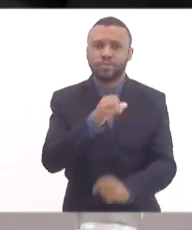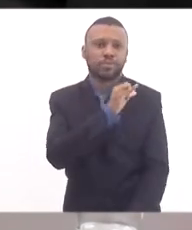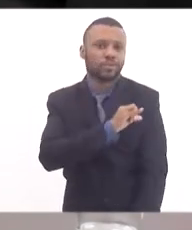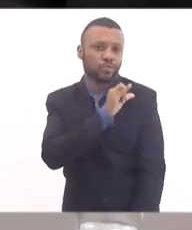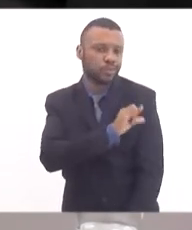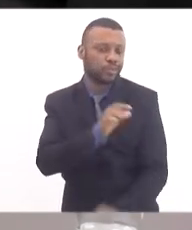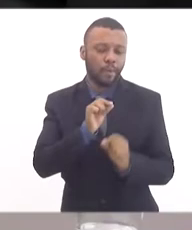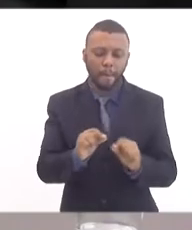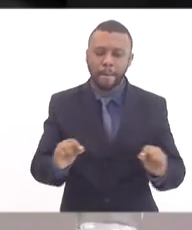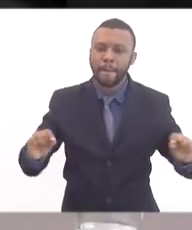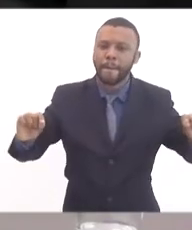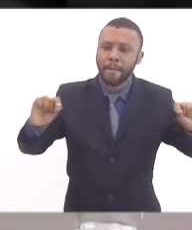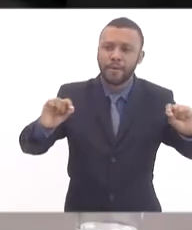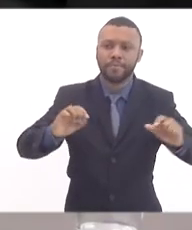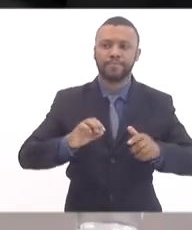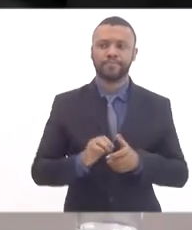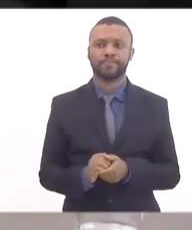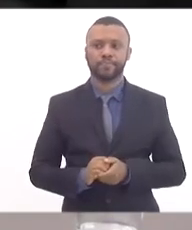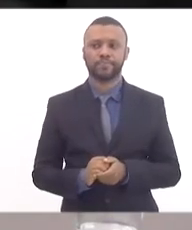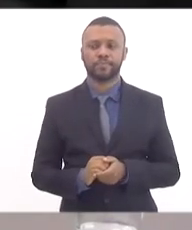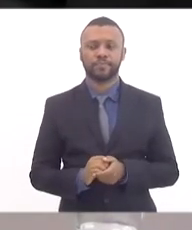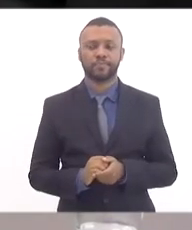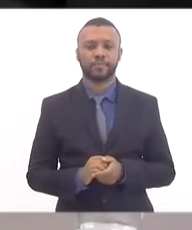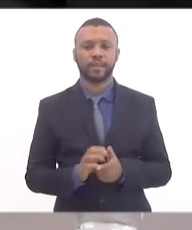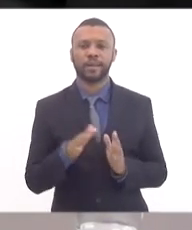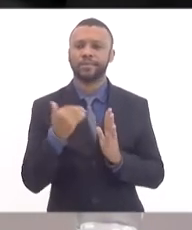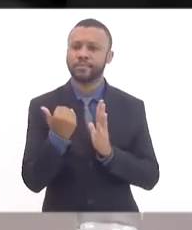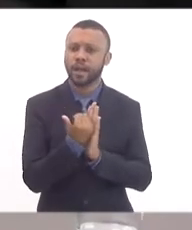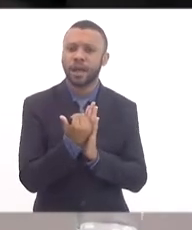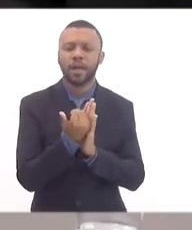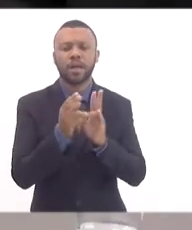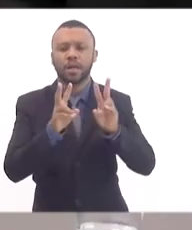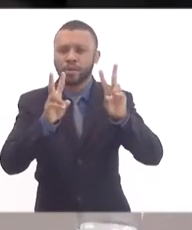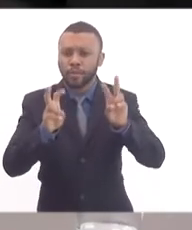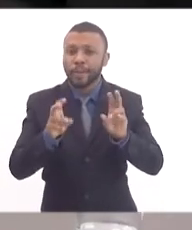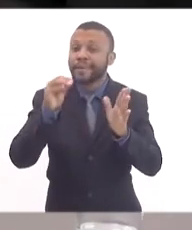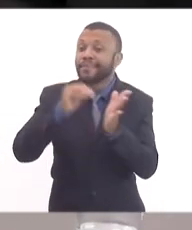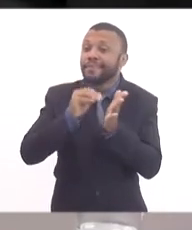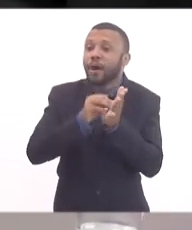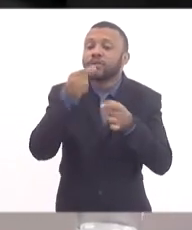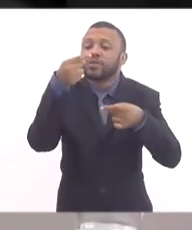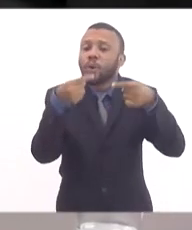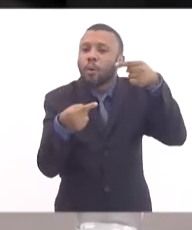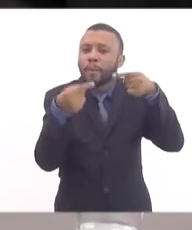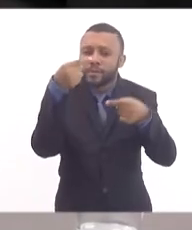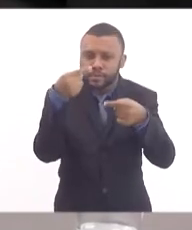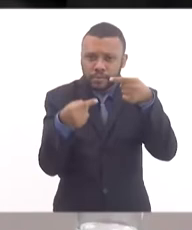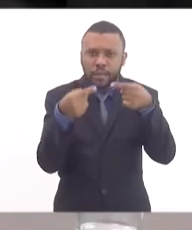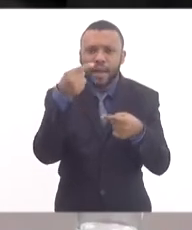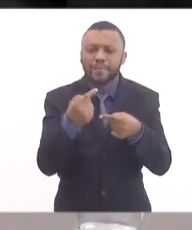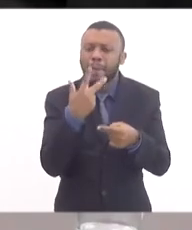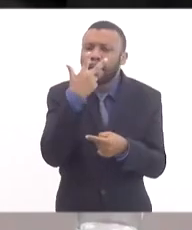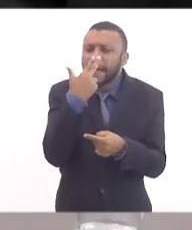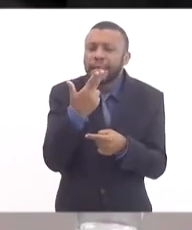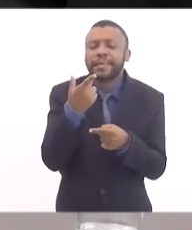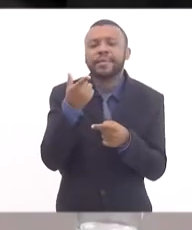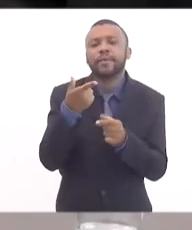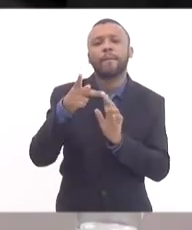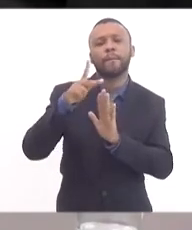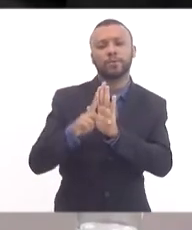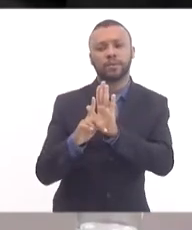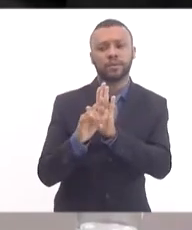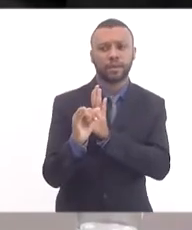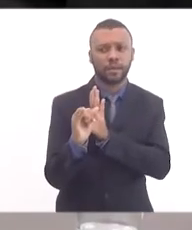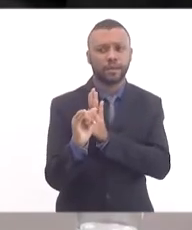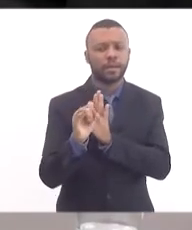a em linha com essa questão sobre a falta de competitividade e me parece que o projeto